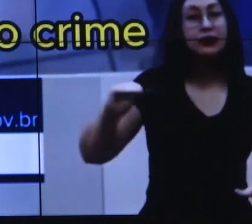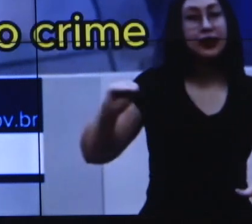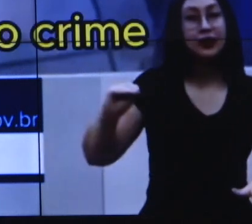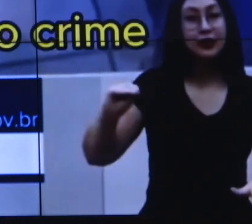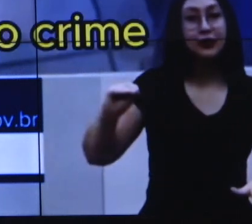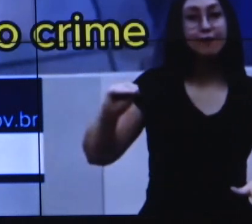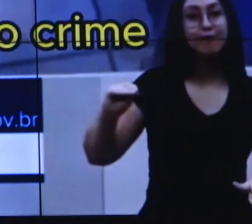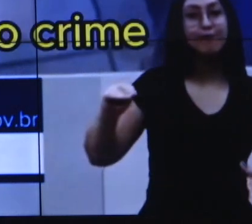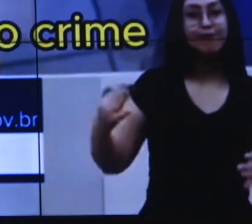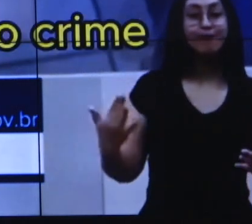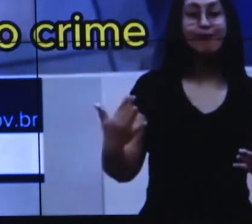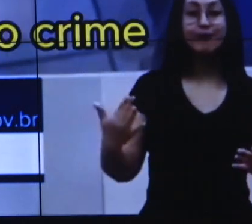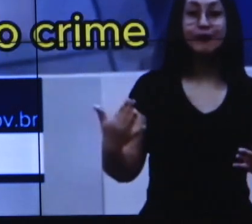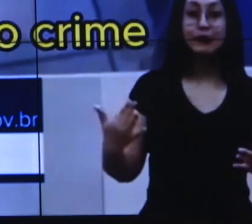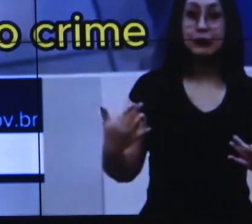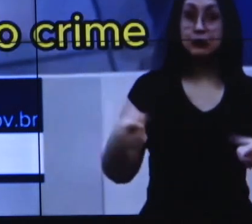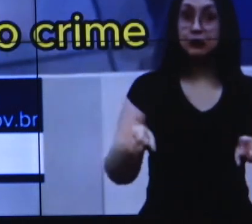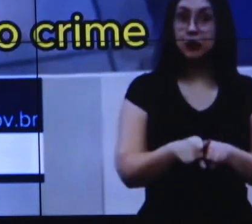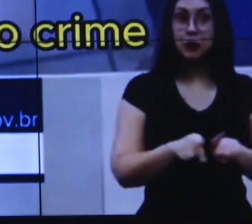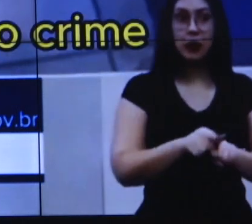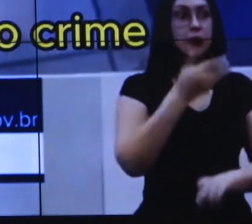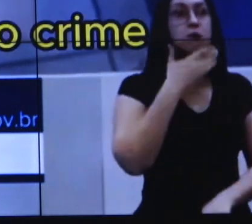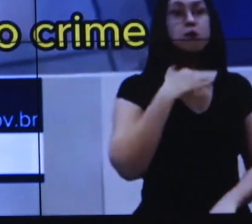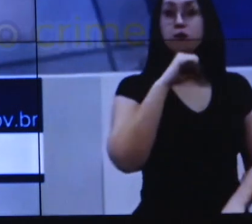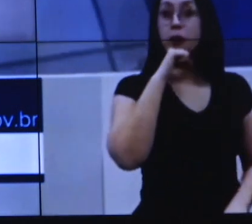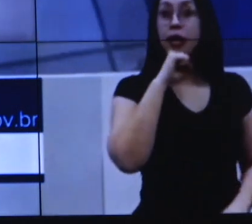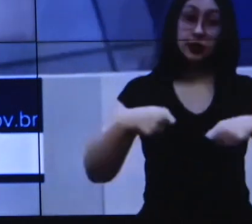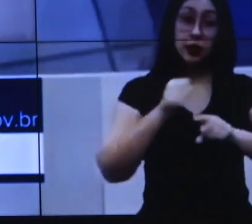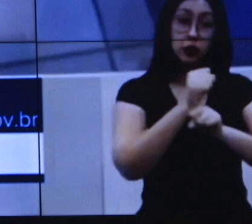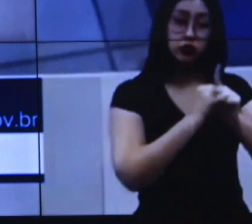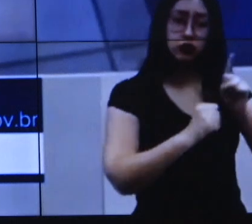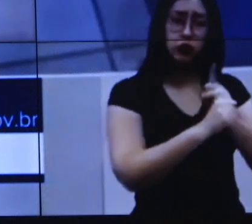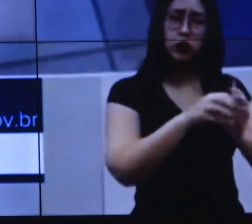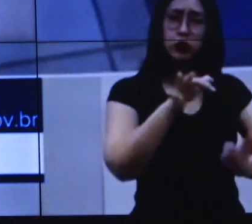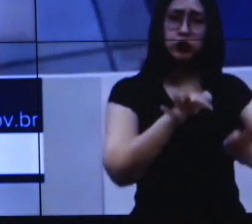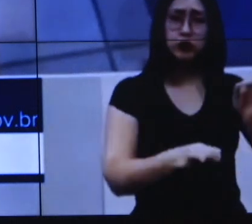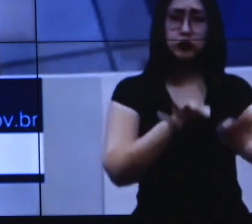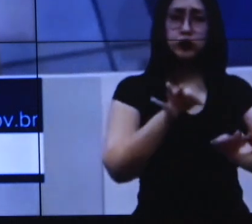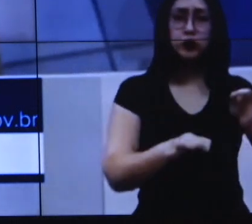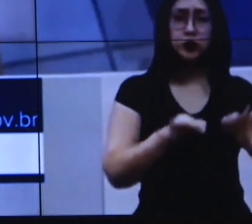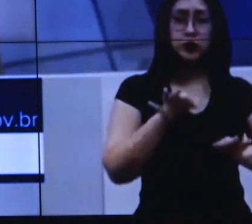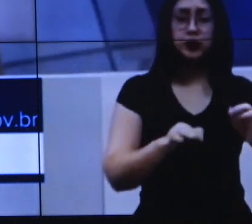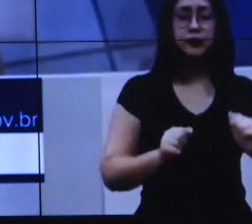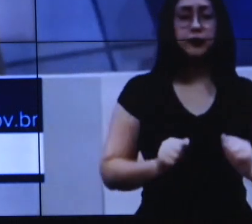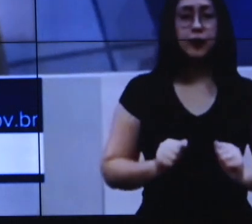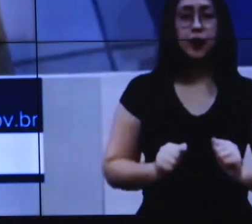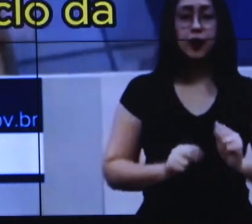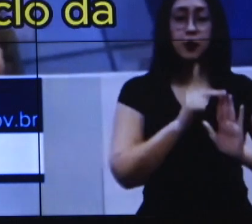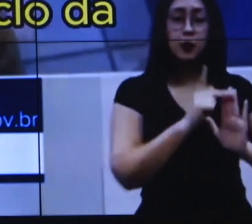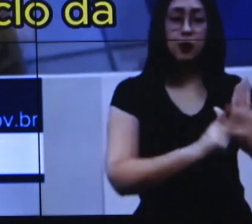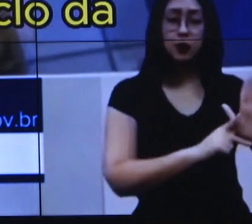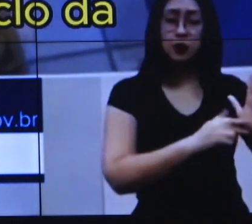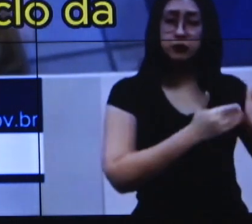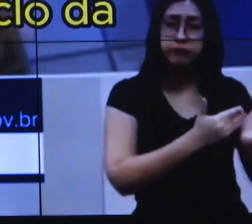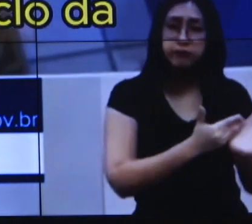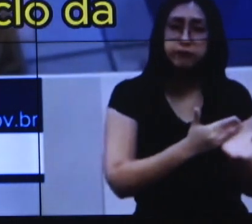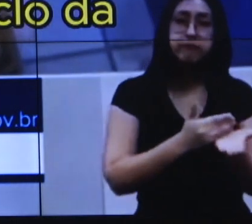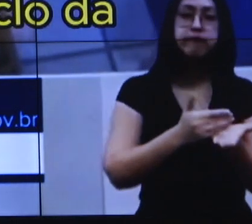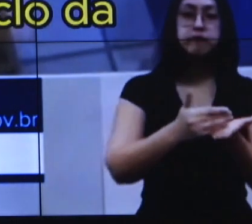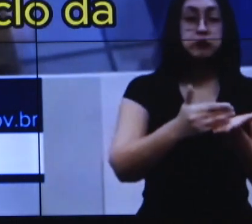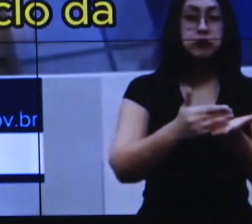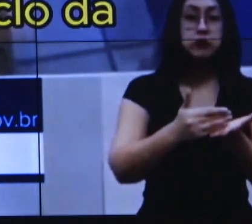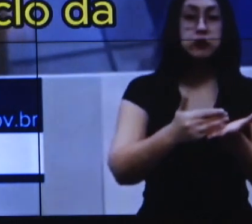perdem também o pai preso pelo crime. A iniciativa desse projeto também